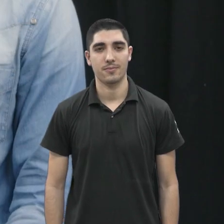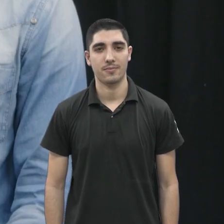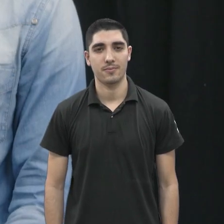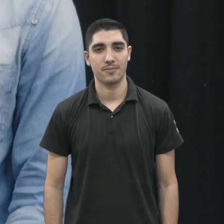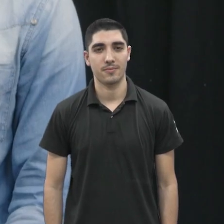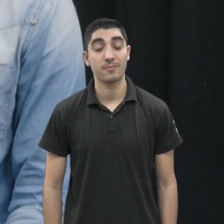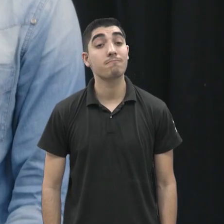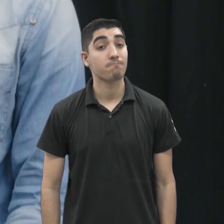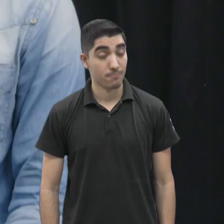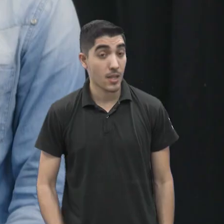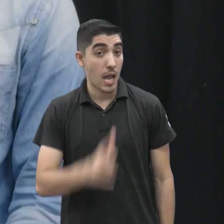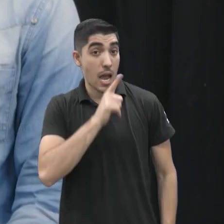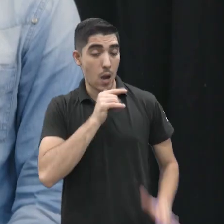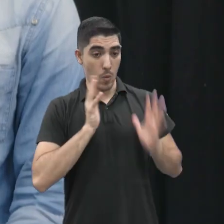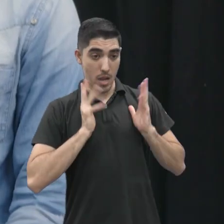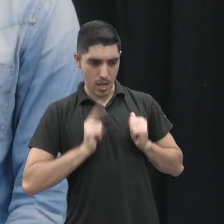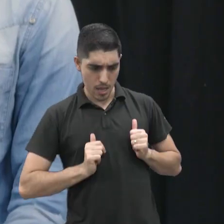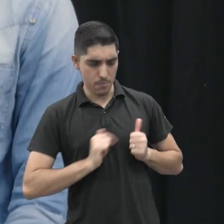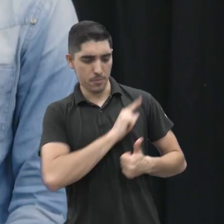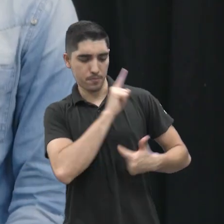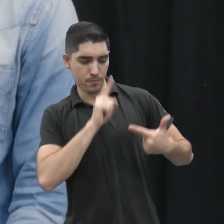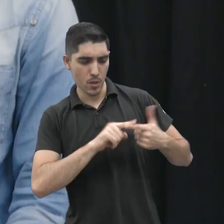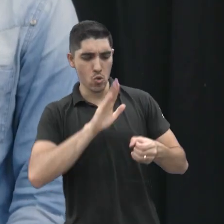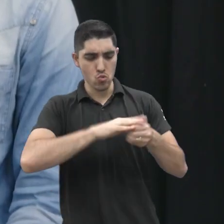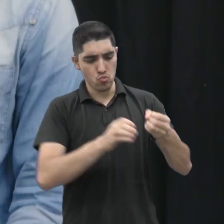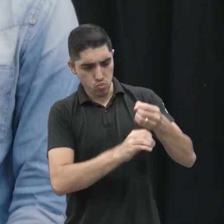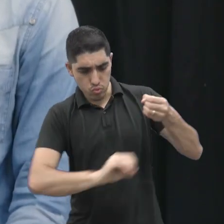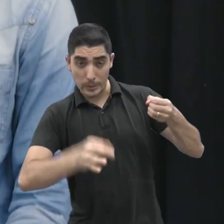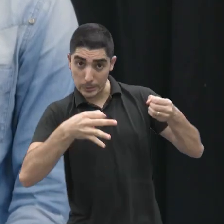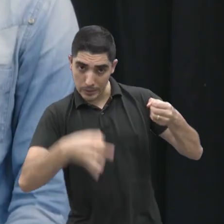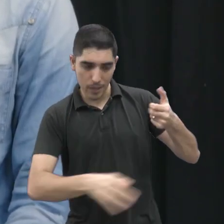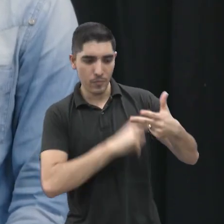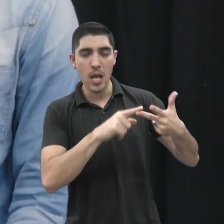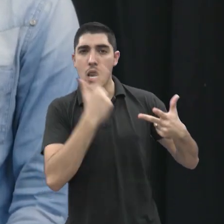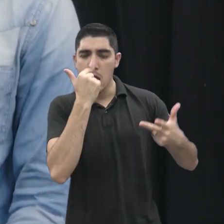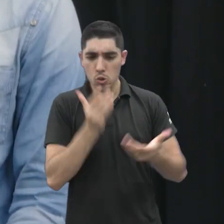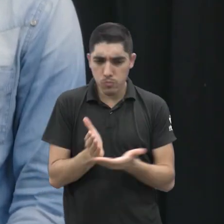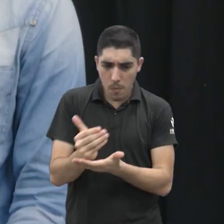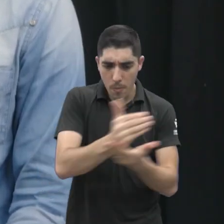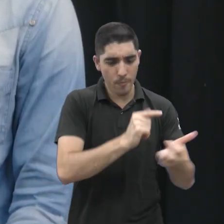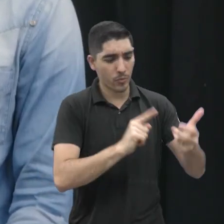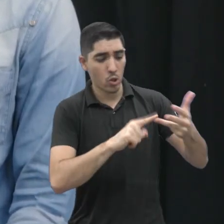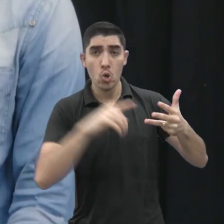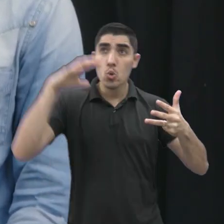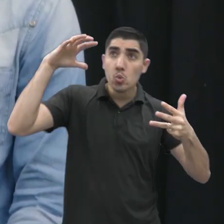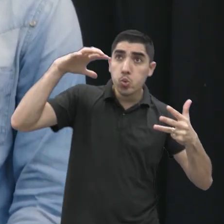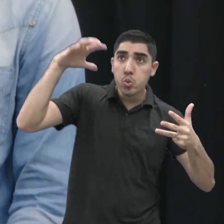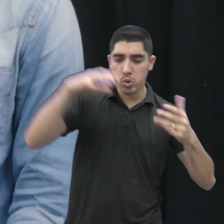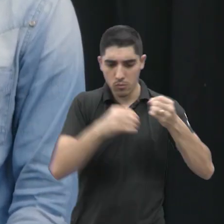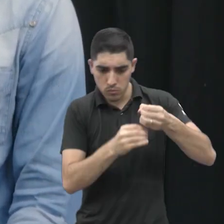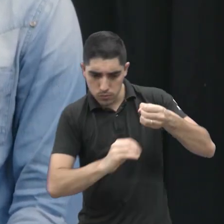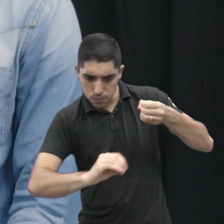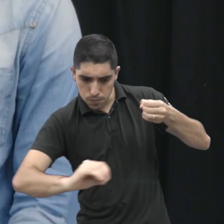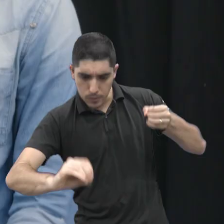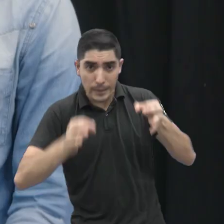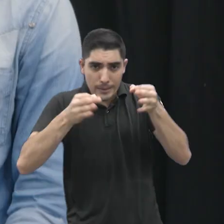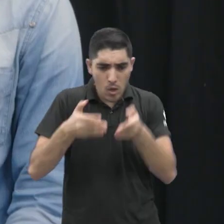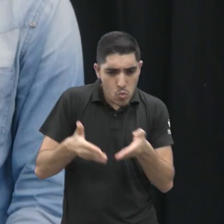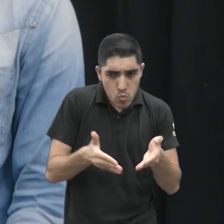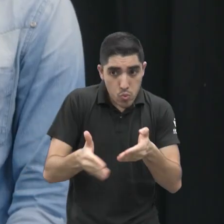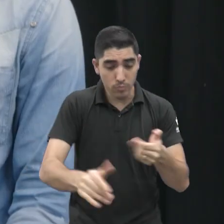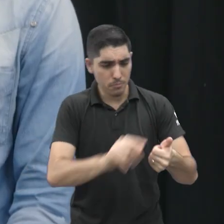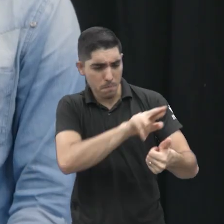Água potável, esgoto sanitário, coleta de lixo, drenagem de águas pluviais, tudo isso se refere